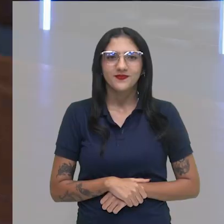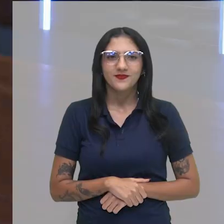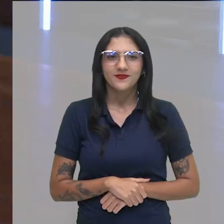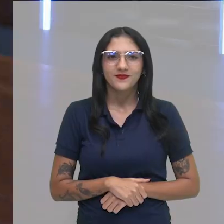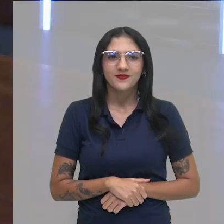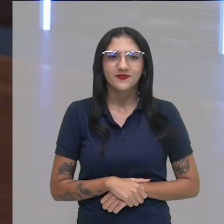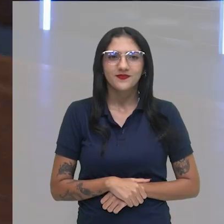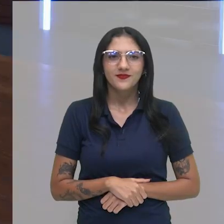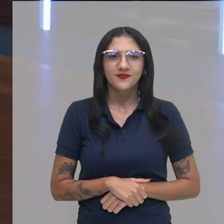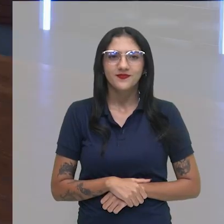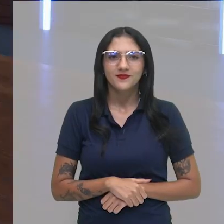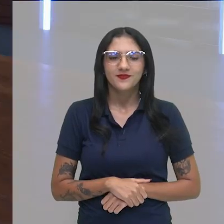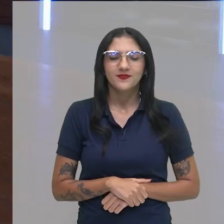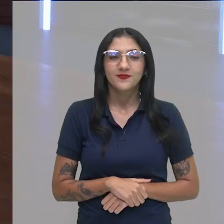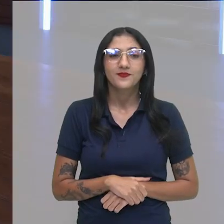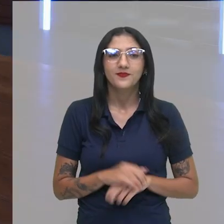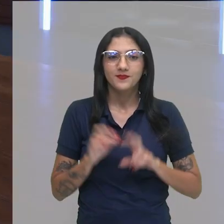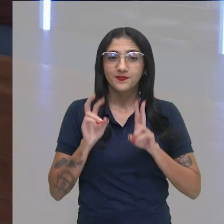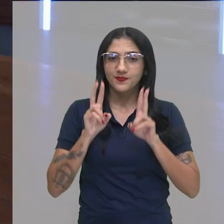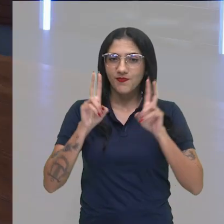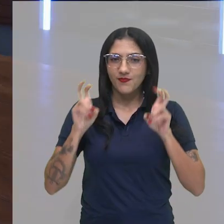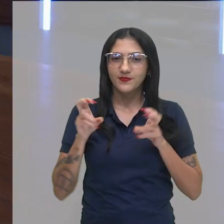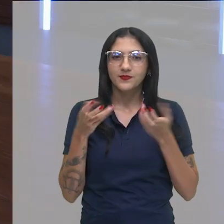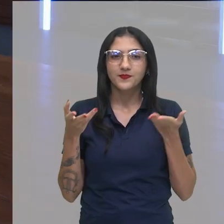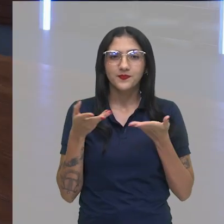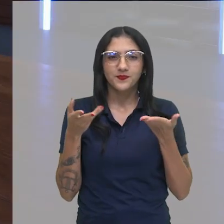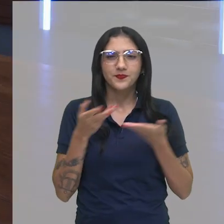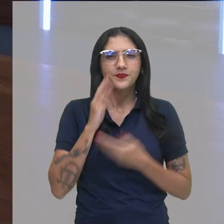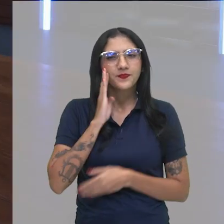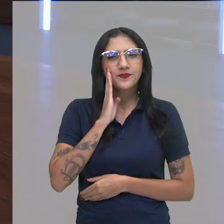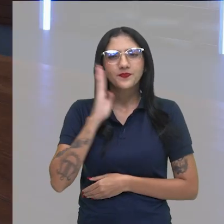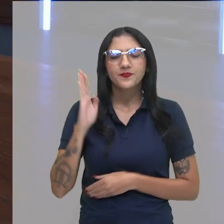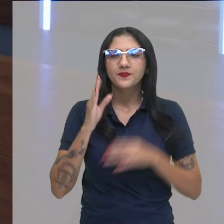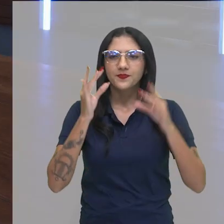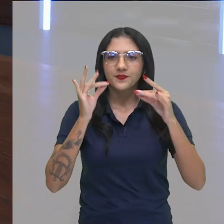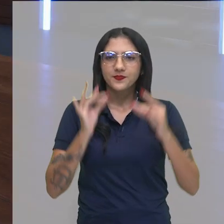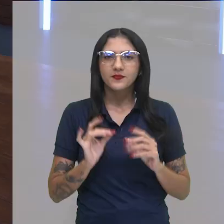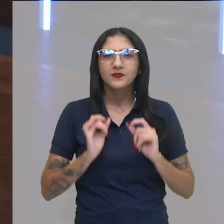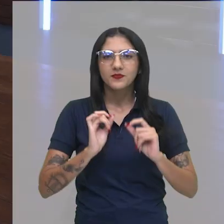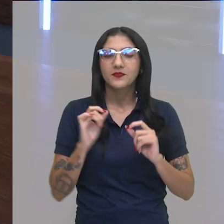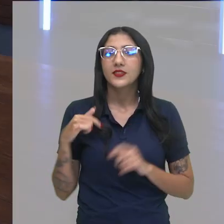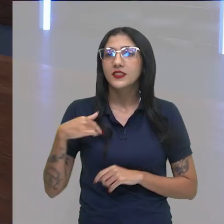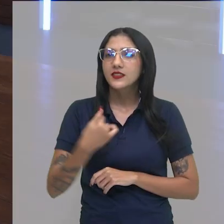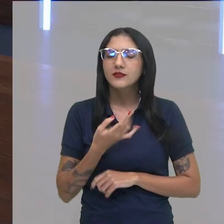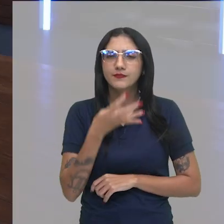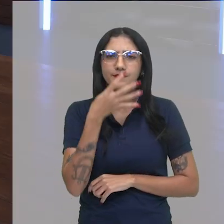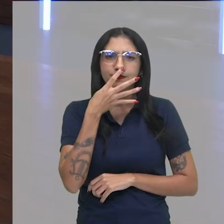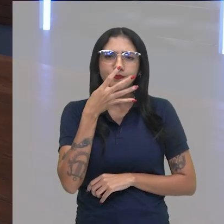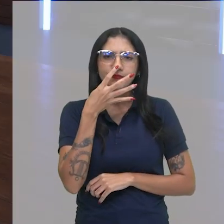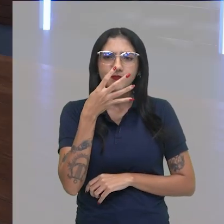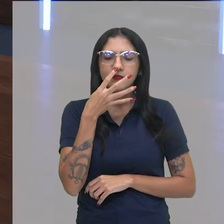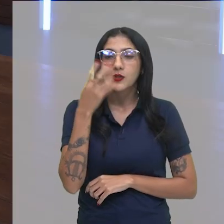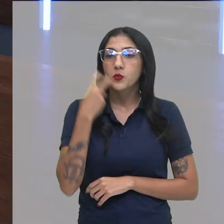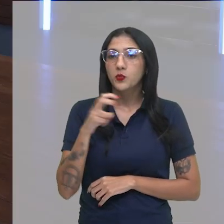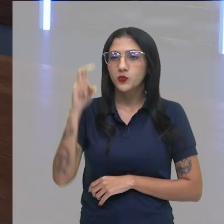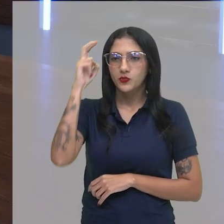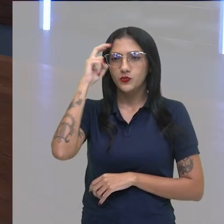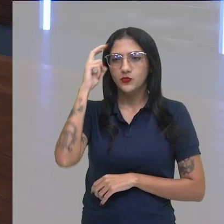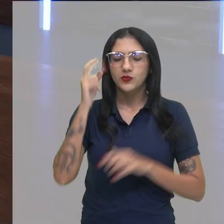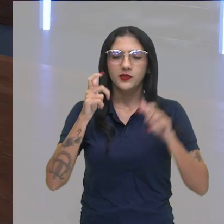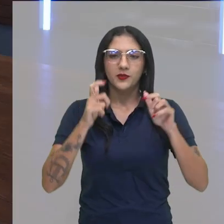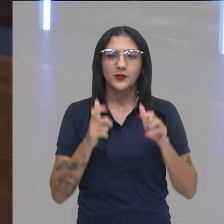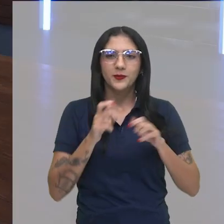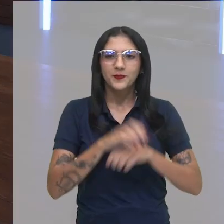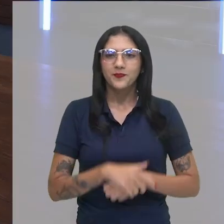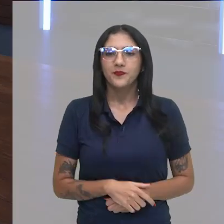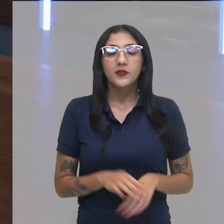E como tema principal da nossa aula é nós apreciarmos a cultura local. E nada